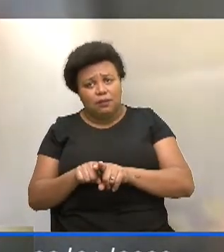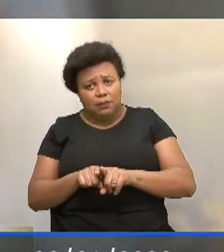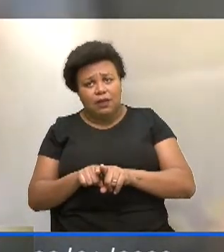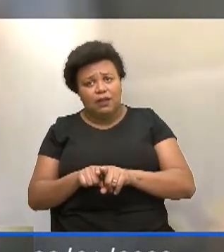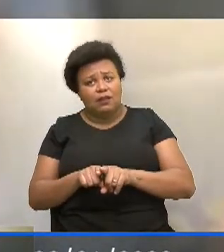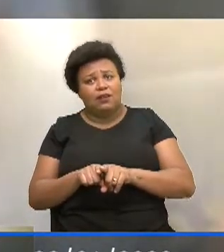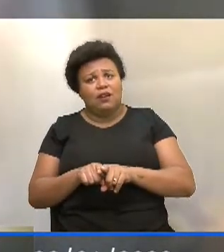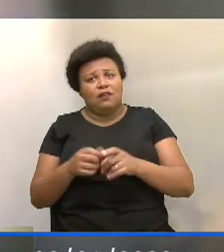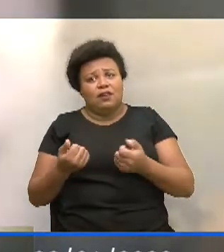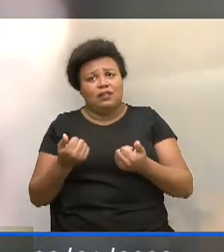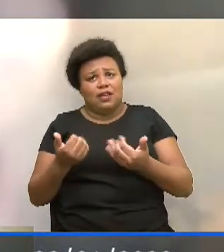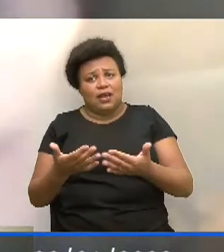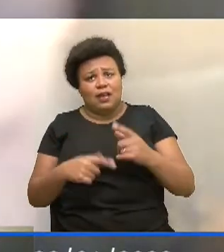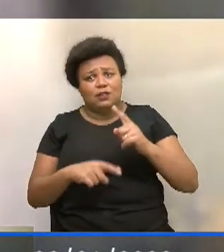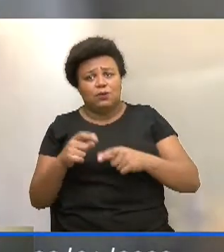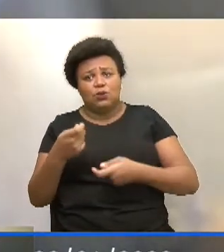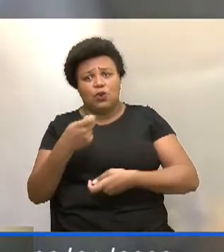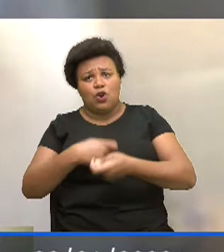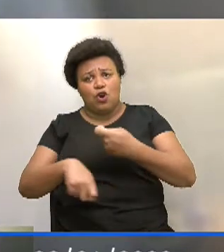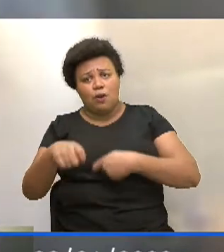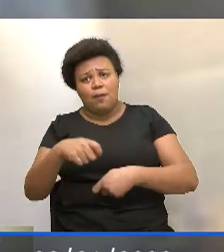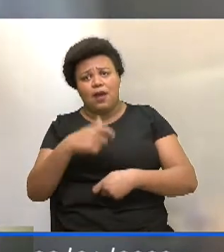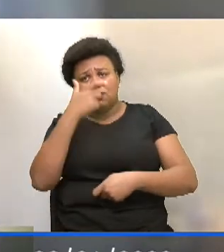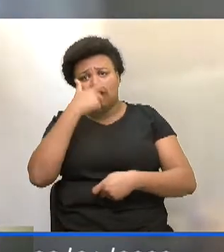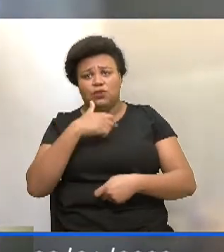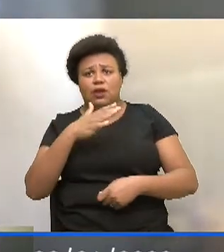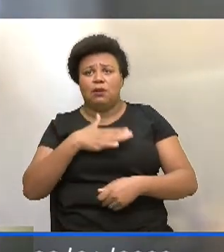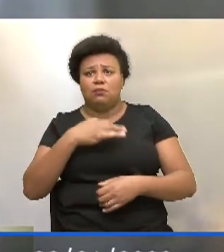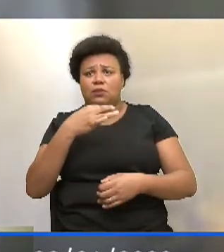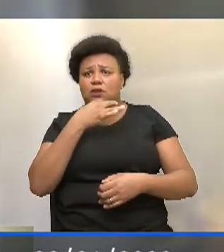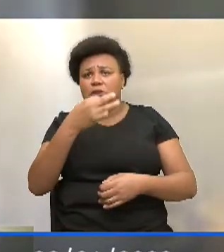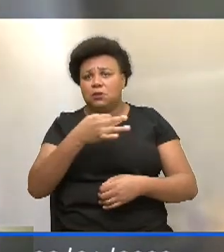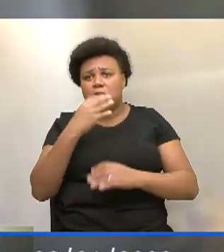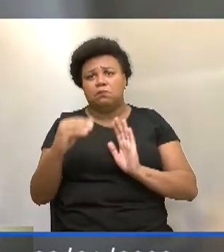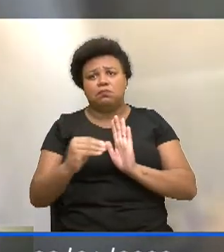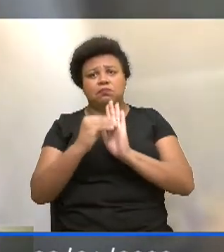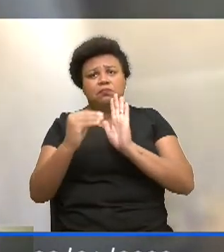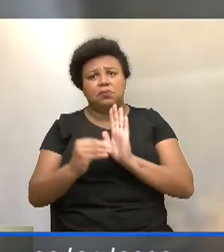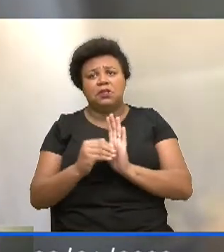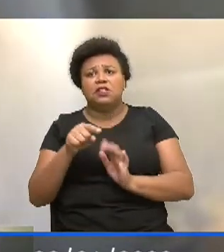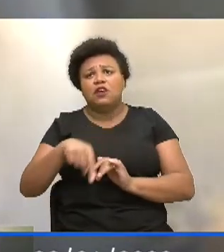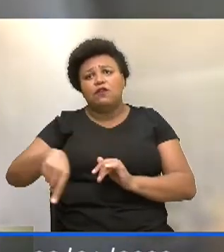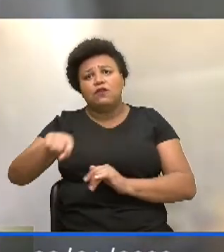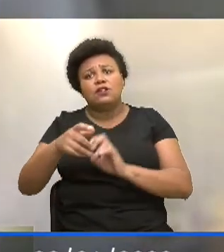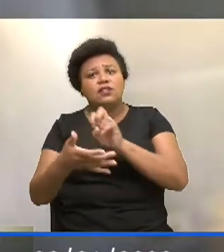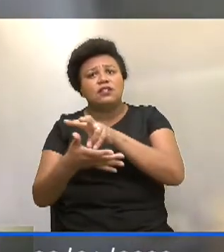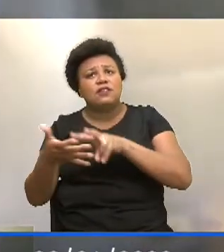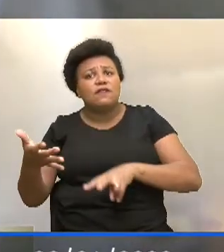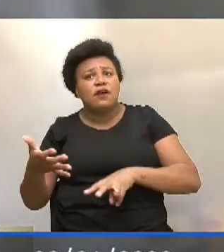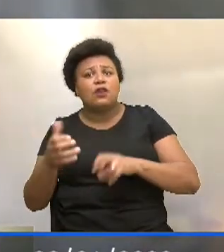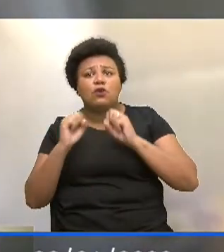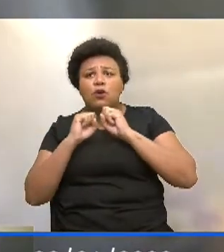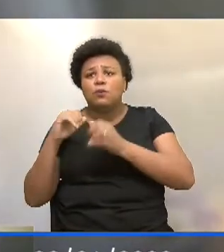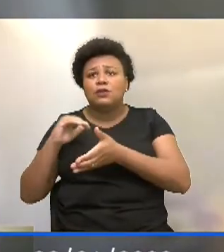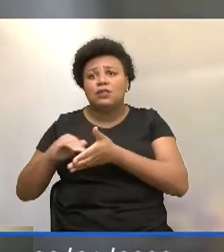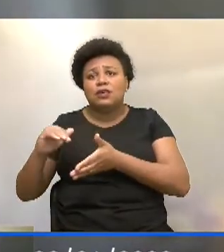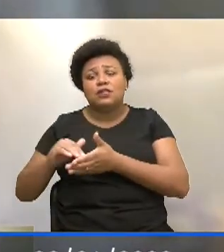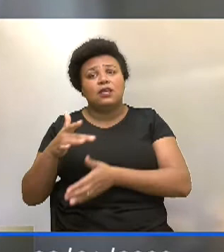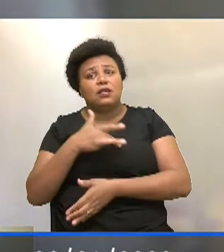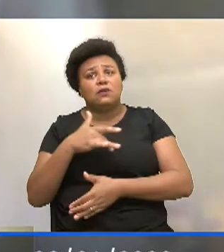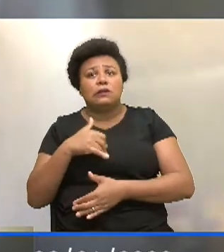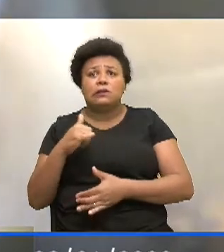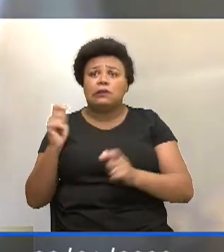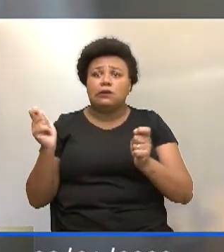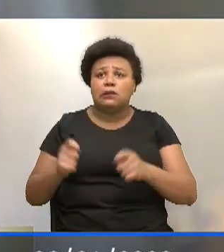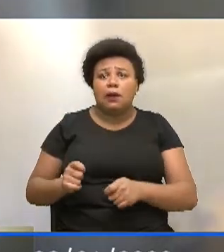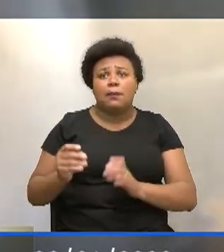produto para o comércio. Tá, então, seriam essas as minhas contribuições, aí vocês avaliem, né, enquanto Secretaria da Saúde, se é pertinente